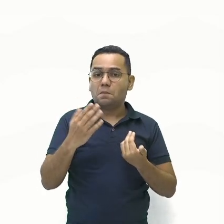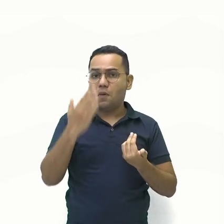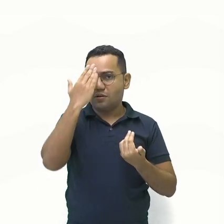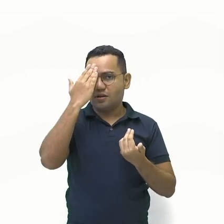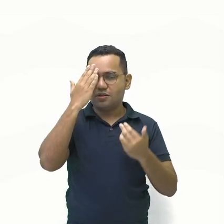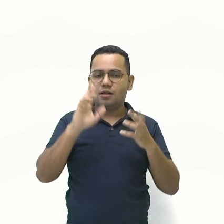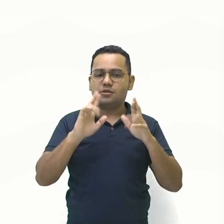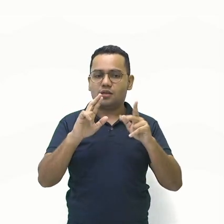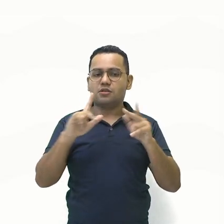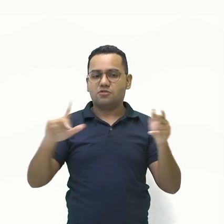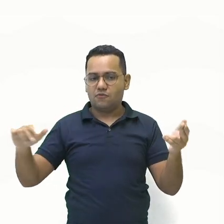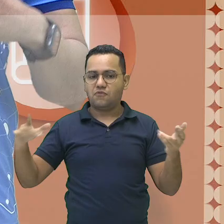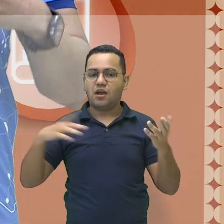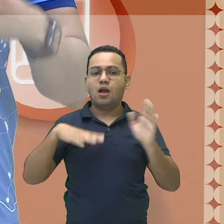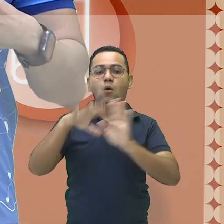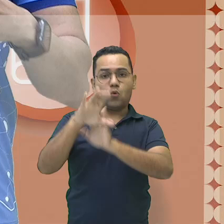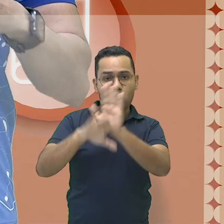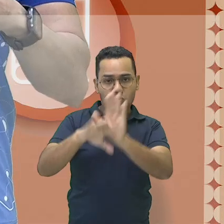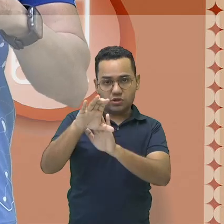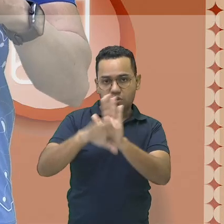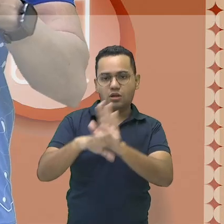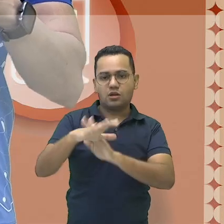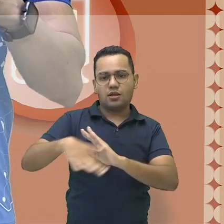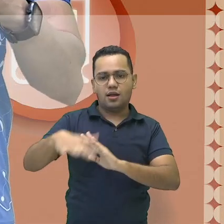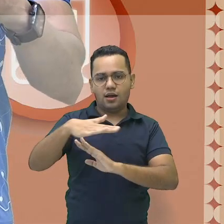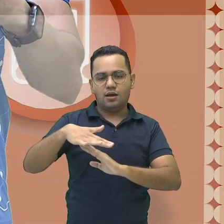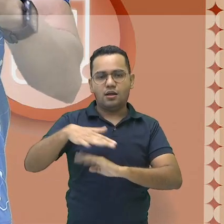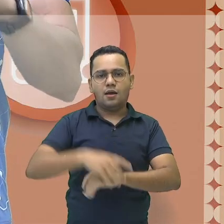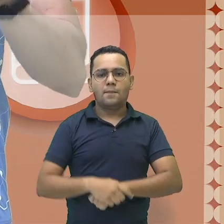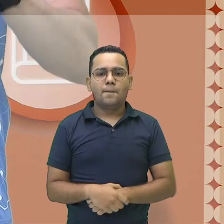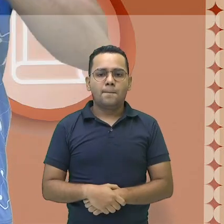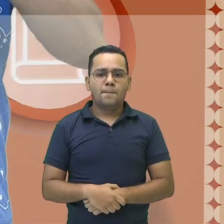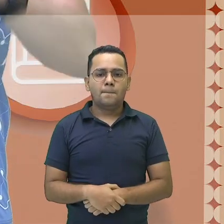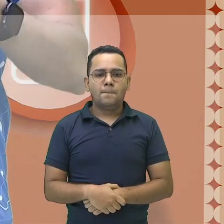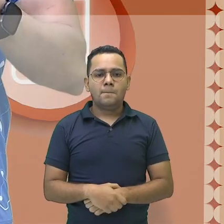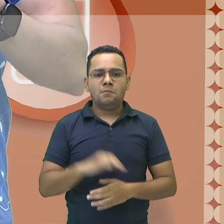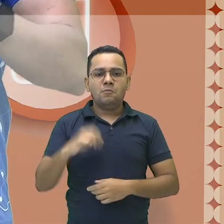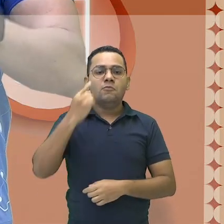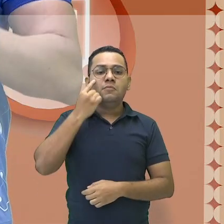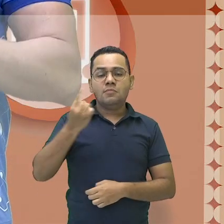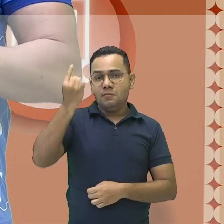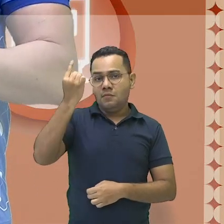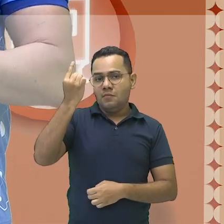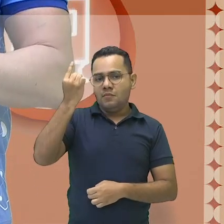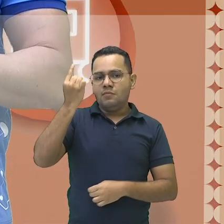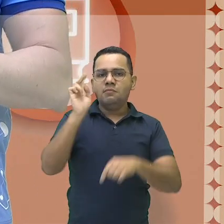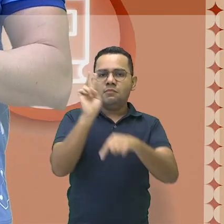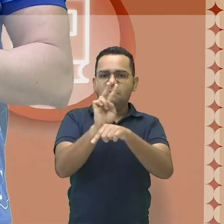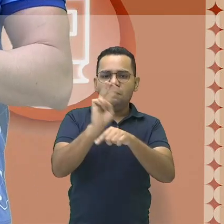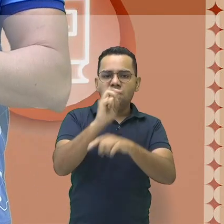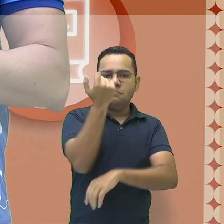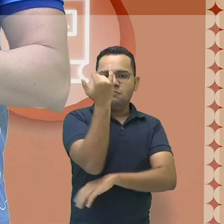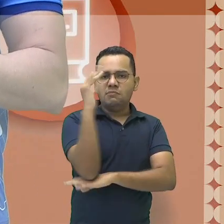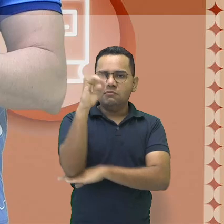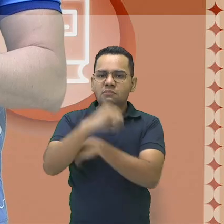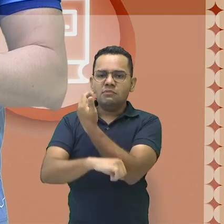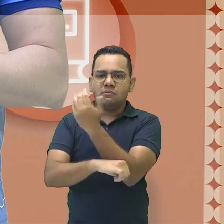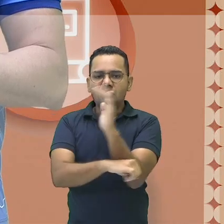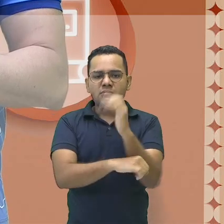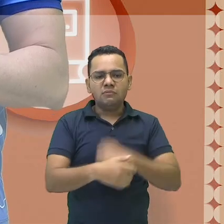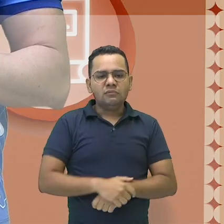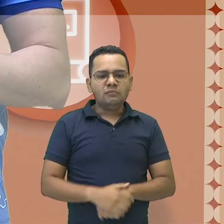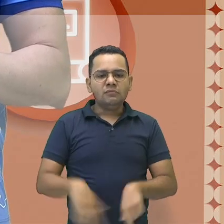questão ambiental, certo? E entre esses conceitos que eu quero que vocês saibam estão o conceito de